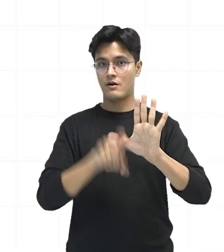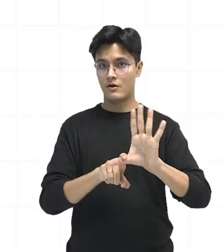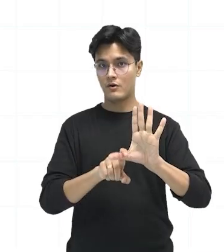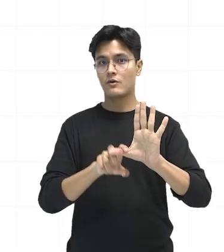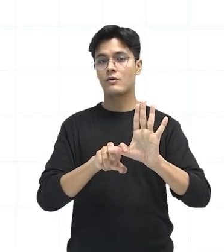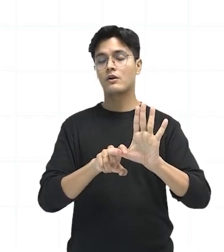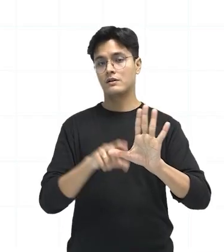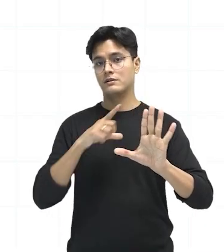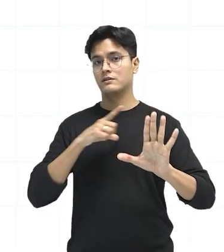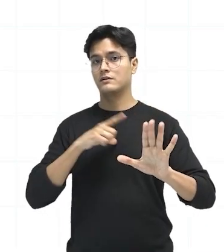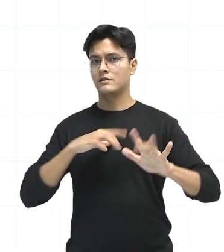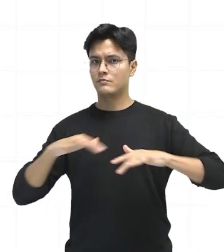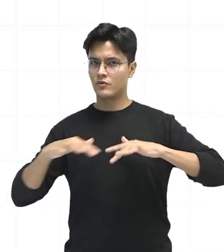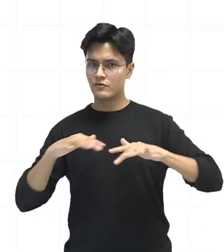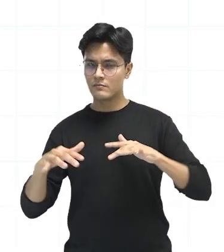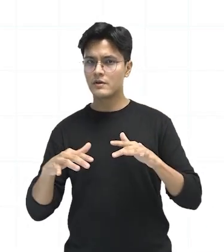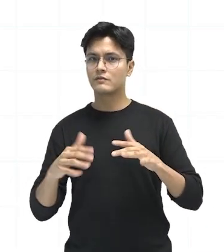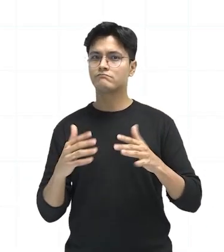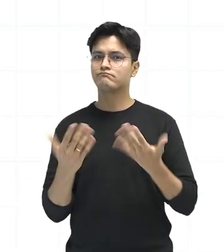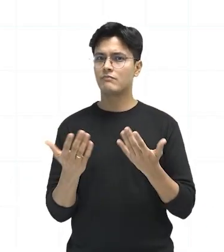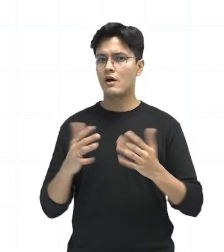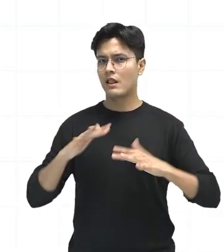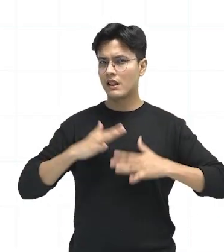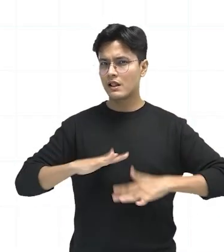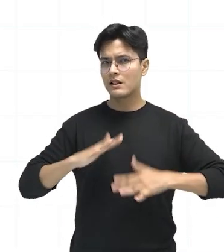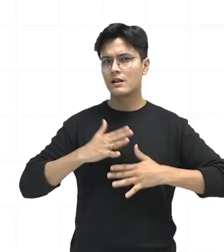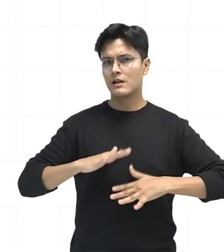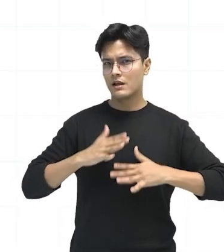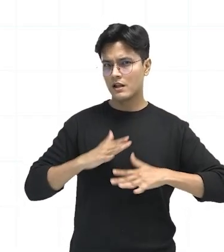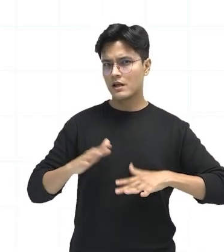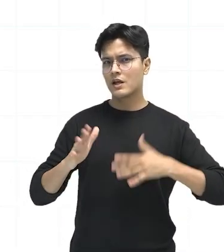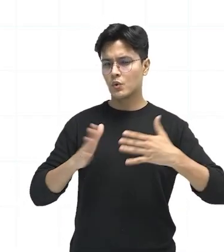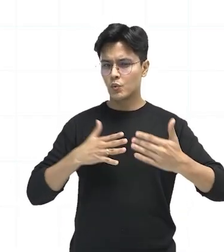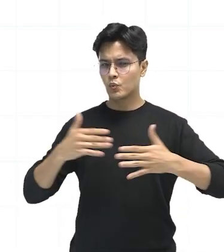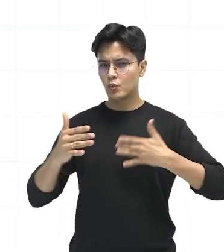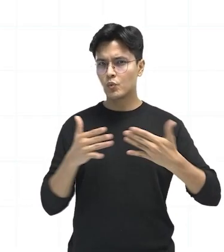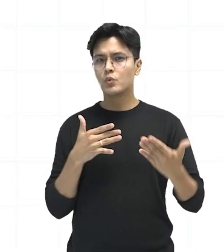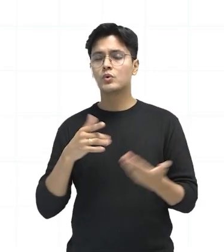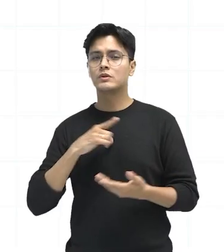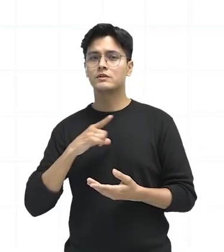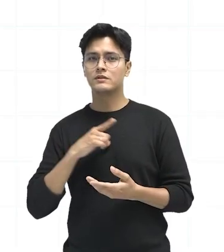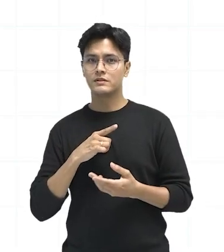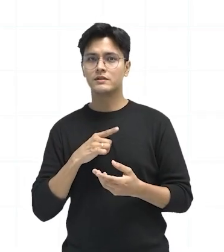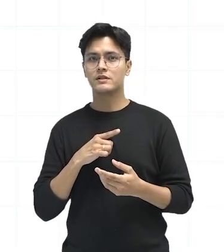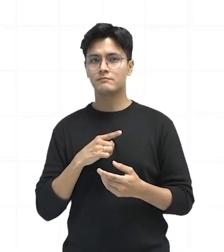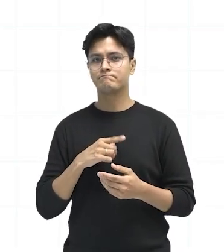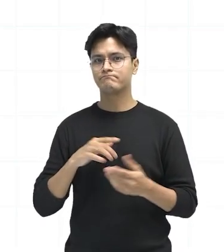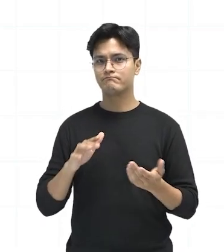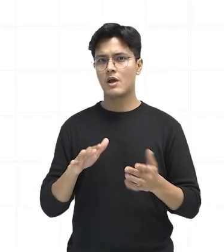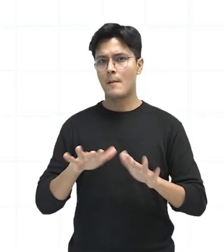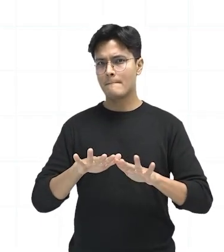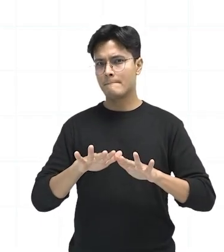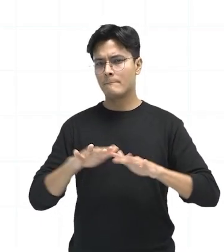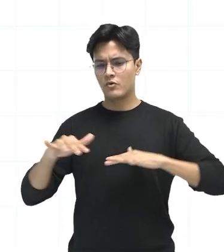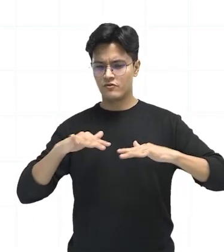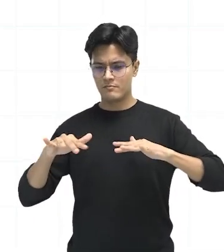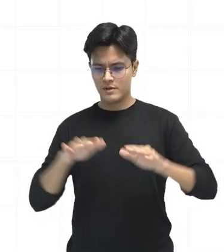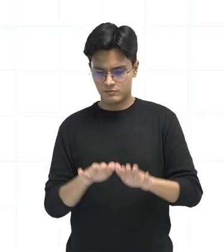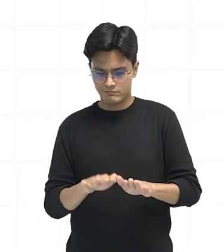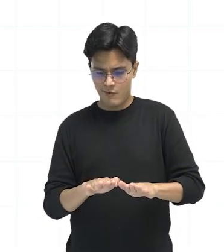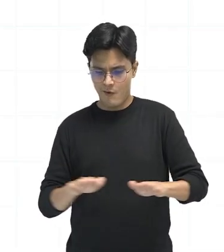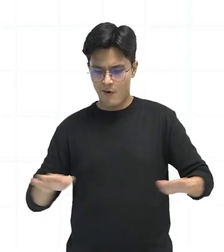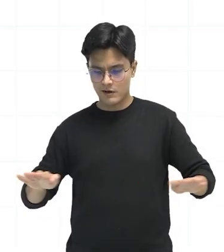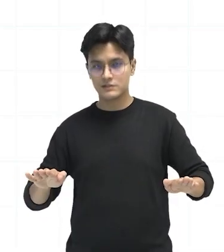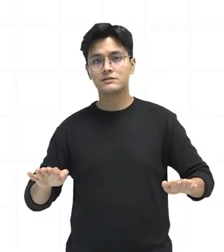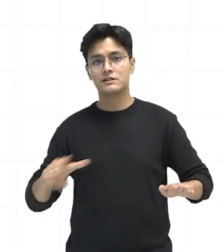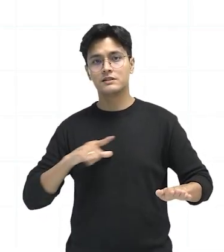os movimentos eles são mais lentos e fluidos. O jogo ele é mais próximo ao chão, ou seja, mais rasteiro,